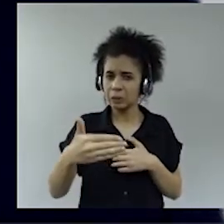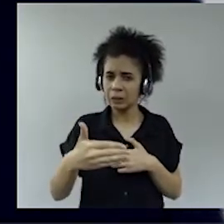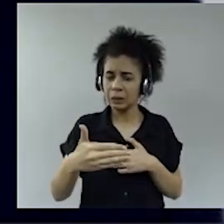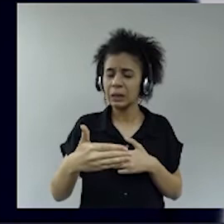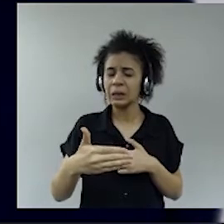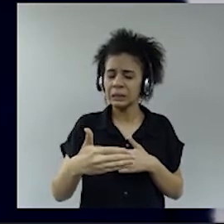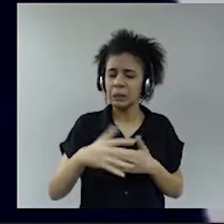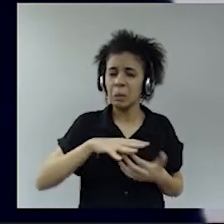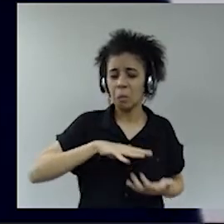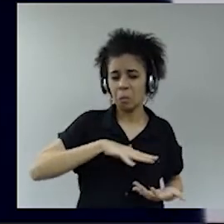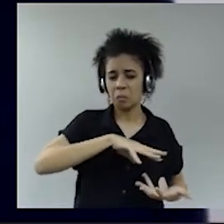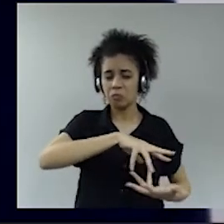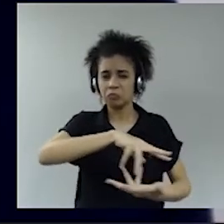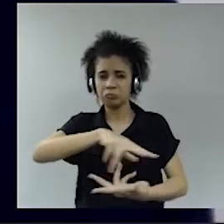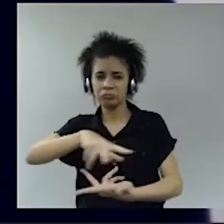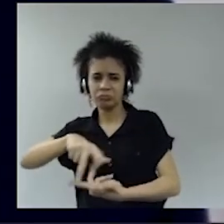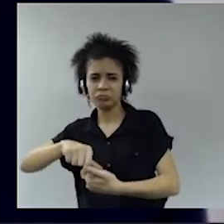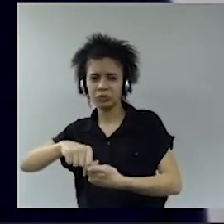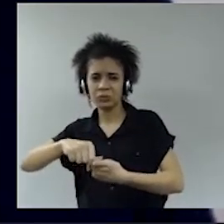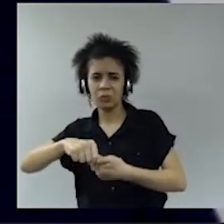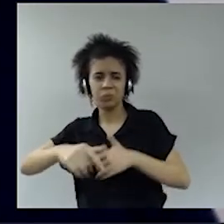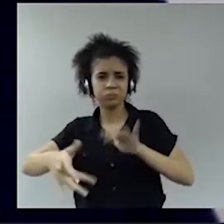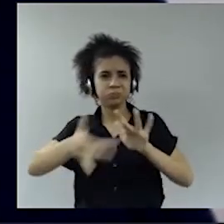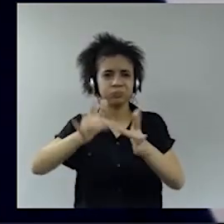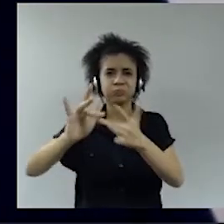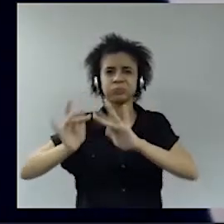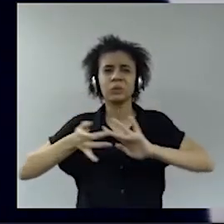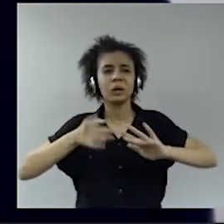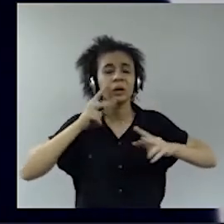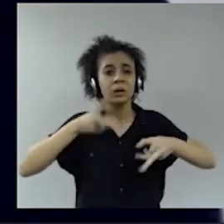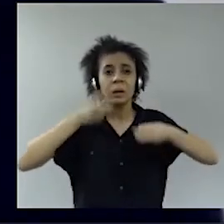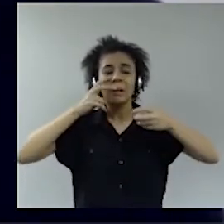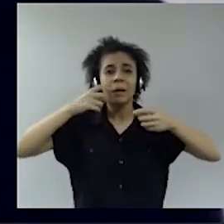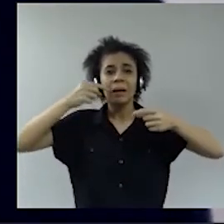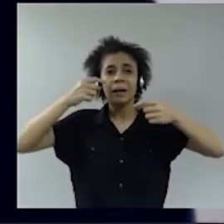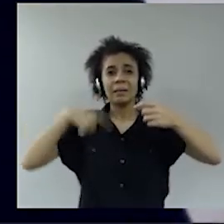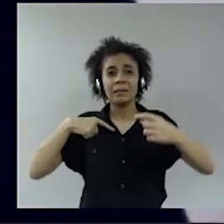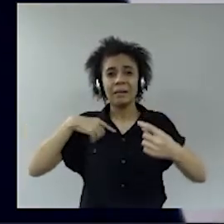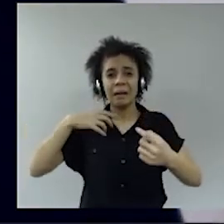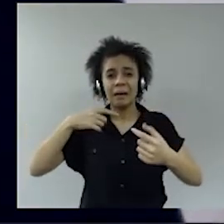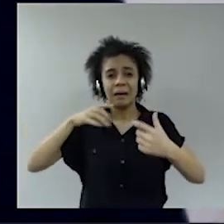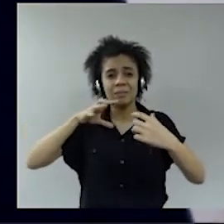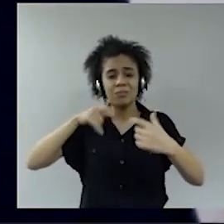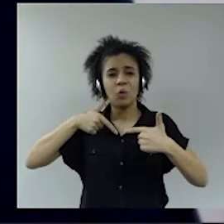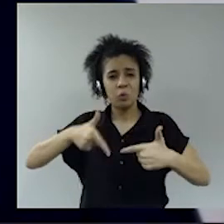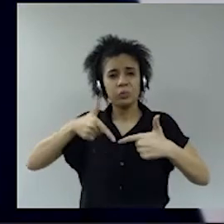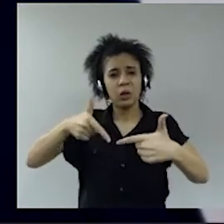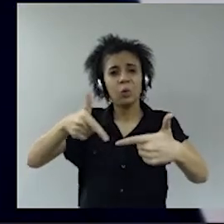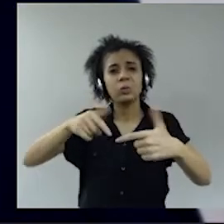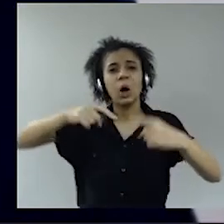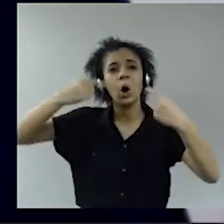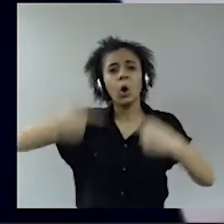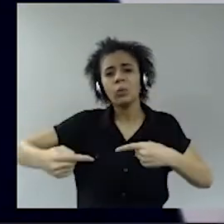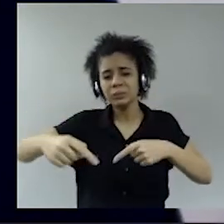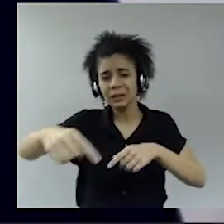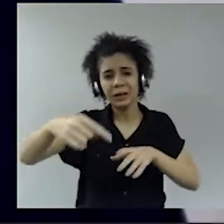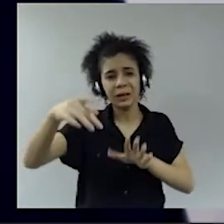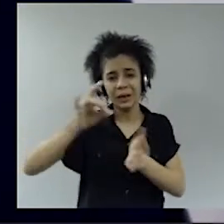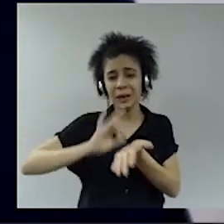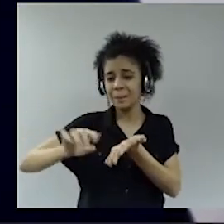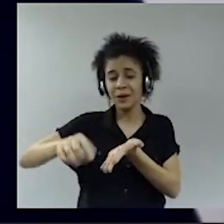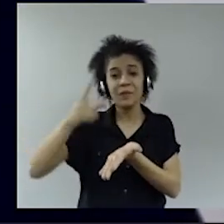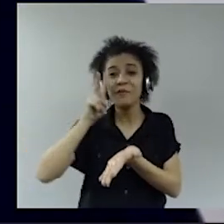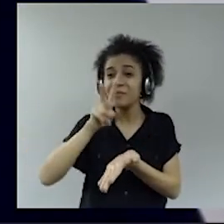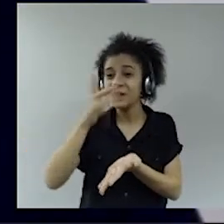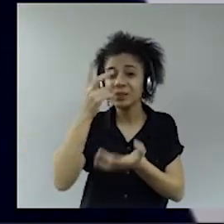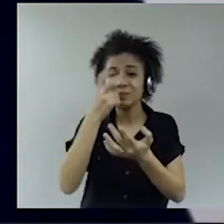mundo globalizado se deparou com uma guerra cujo inimigo é invisível. Esta pandemia